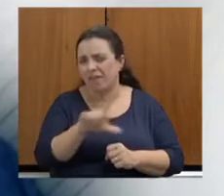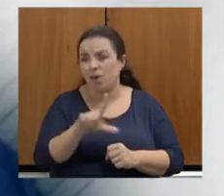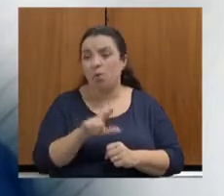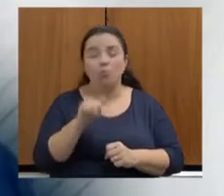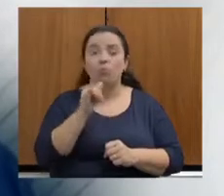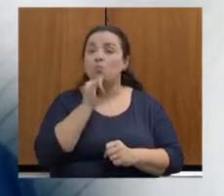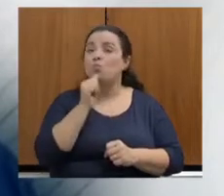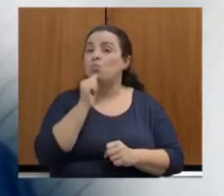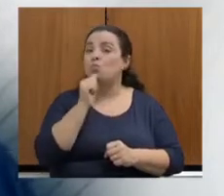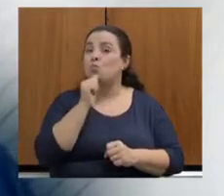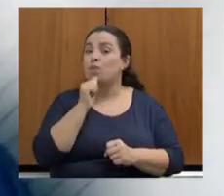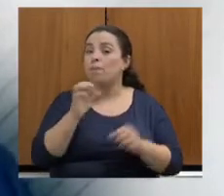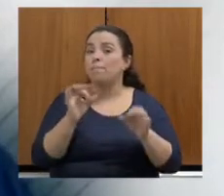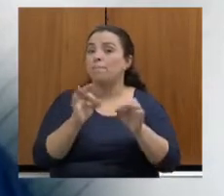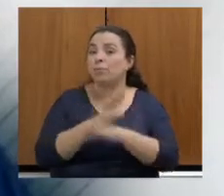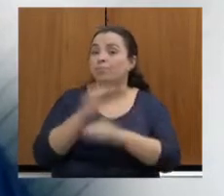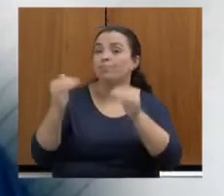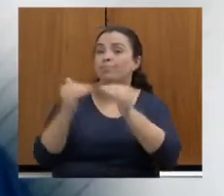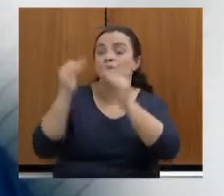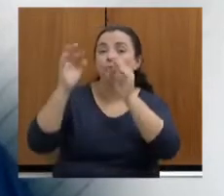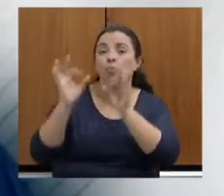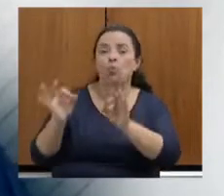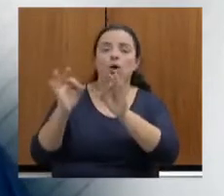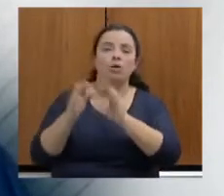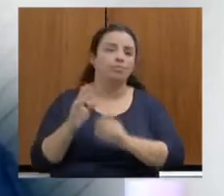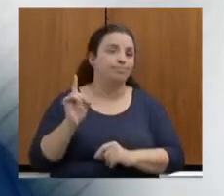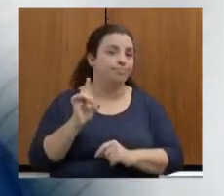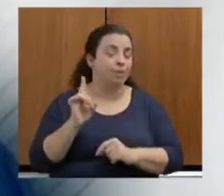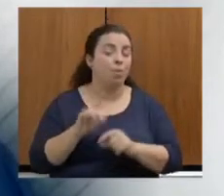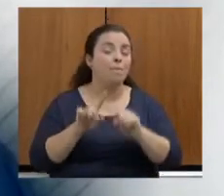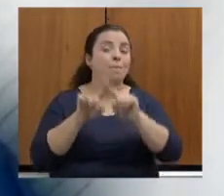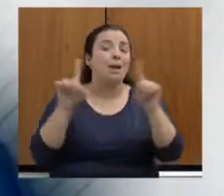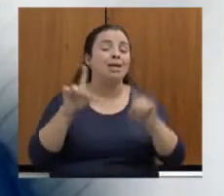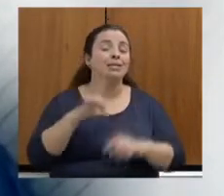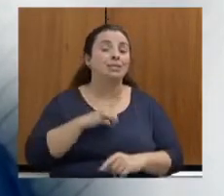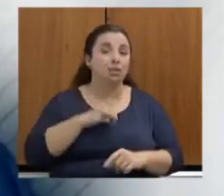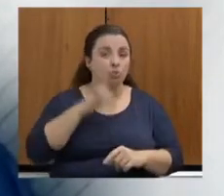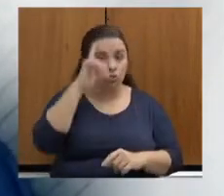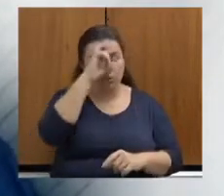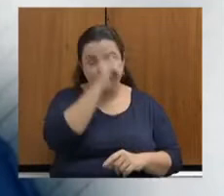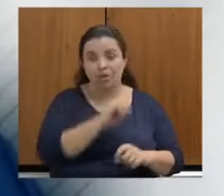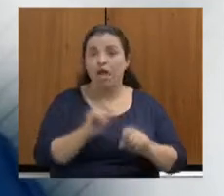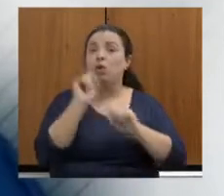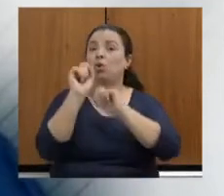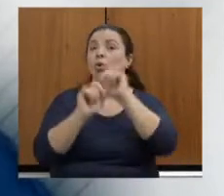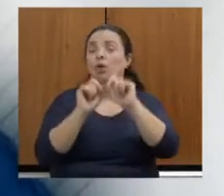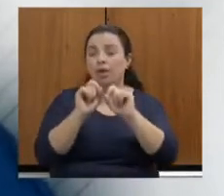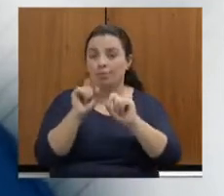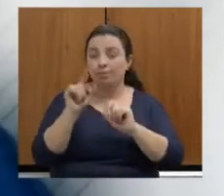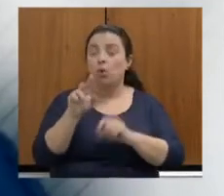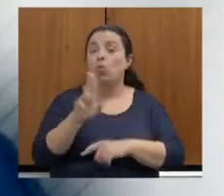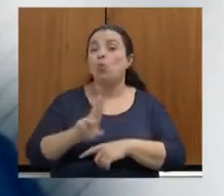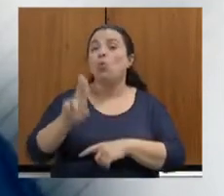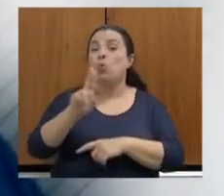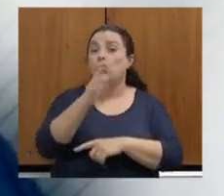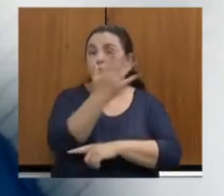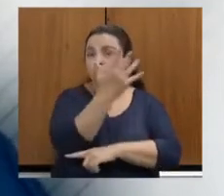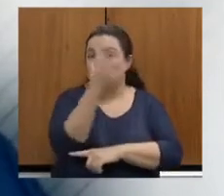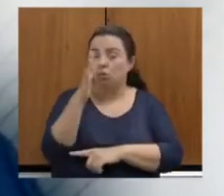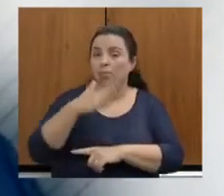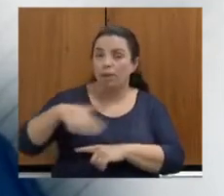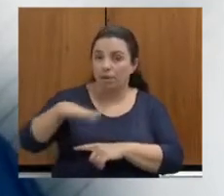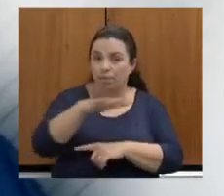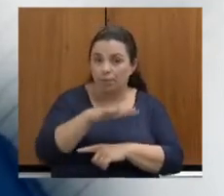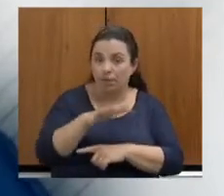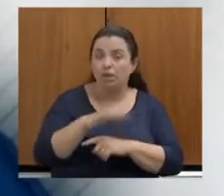no seu habitat vem na sua idade uma dificuldade muito grande tanto no uso do meio ambiente para